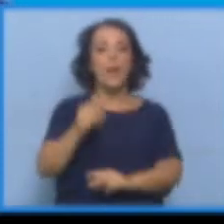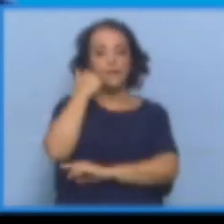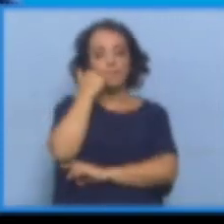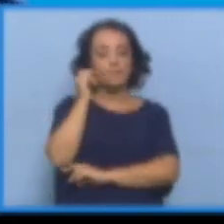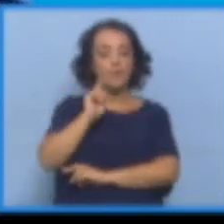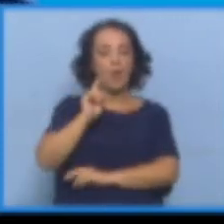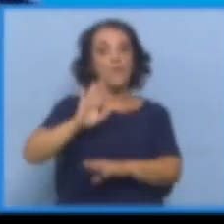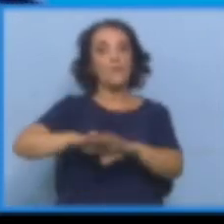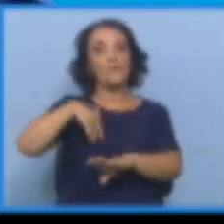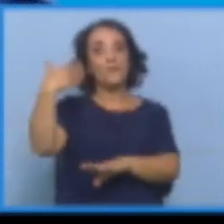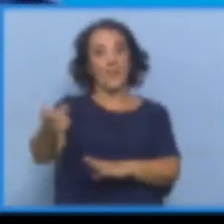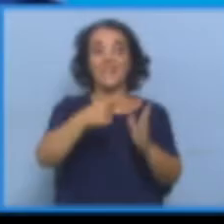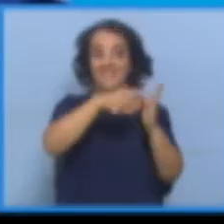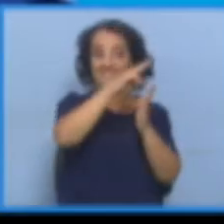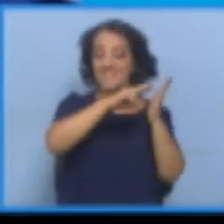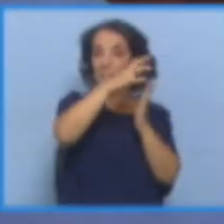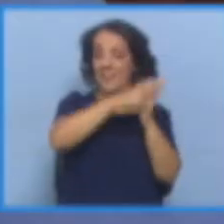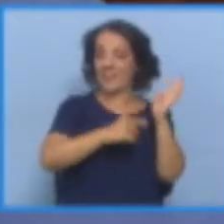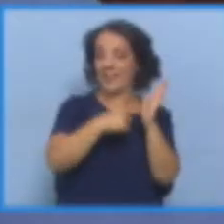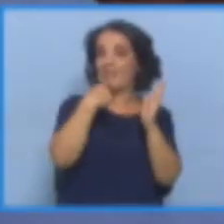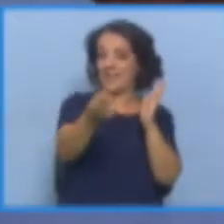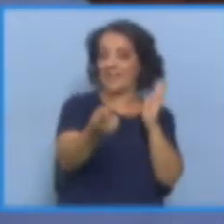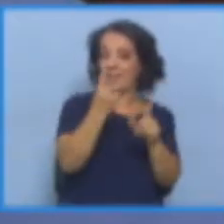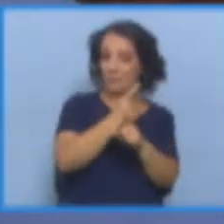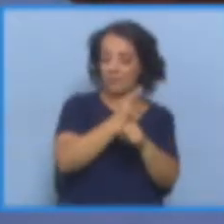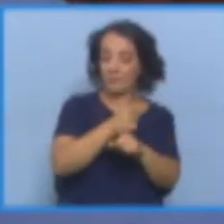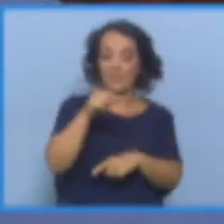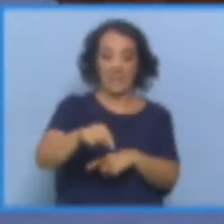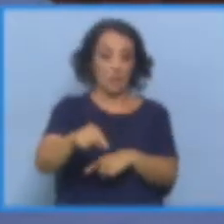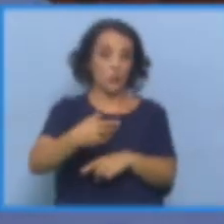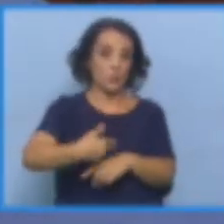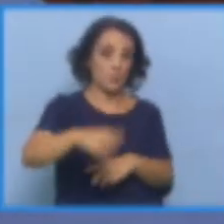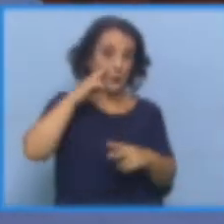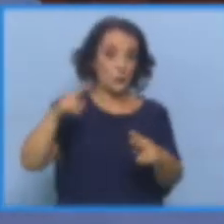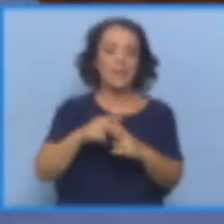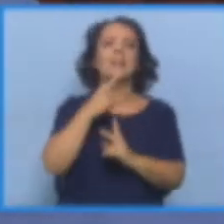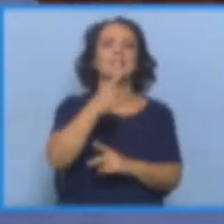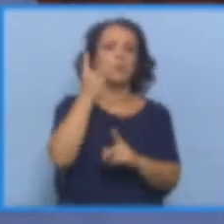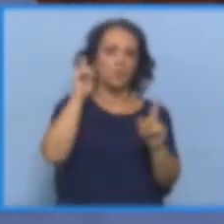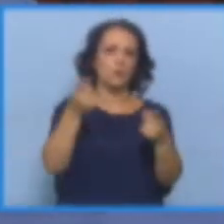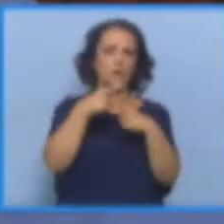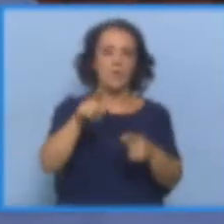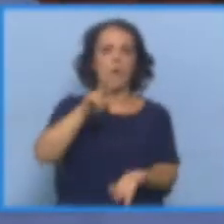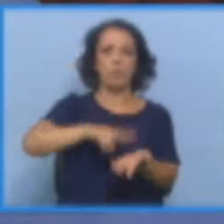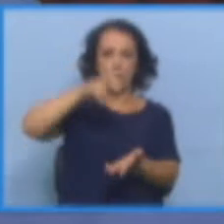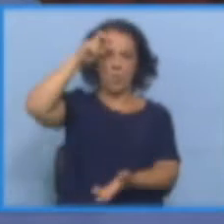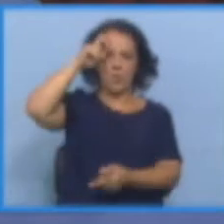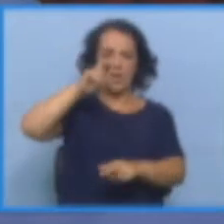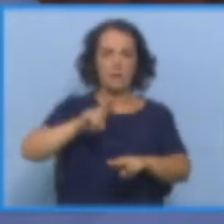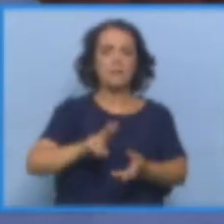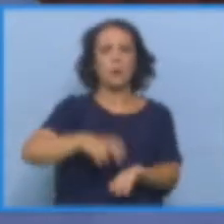jornadas... Também vem no texto, não é? Também vem. Estas jornadas missionárias, por exemplo, havia uma música que dizia pula, salta, sai do